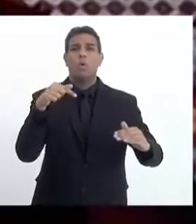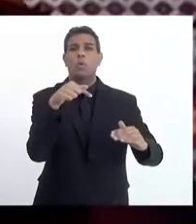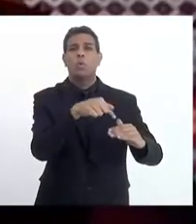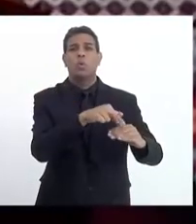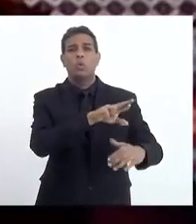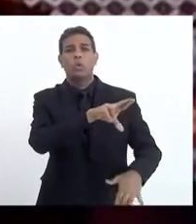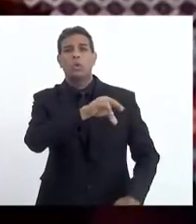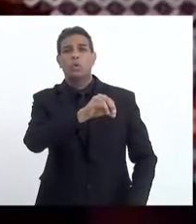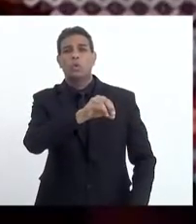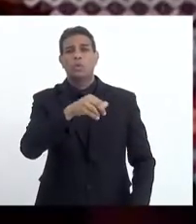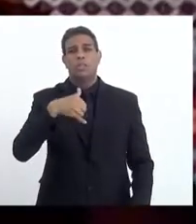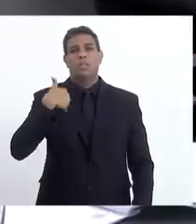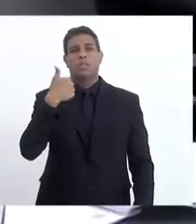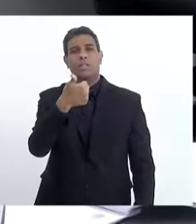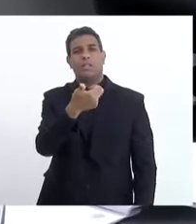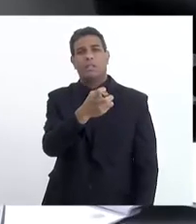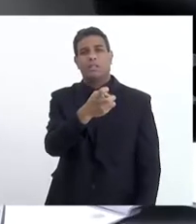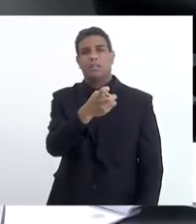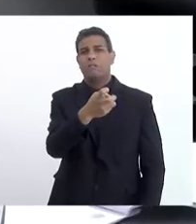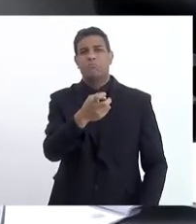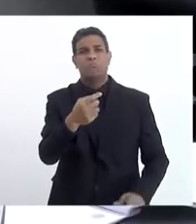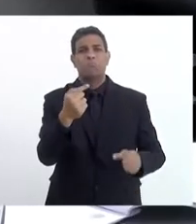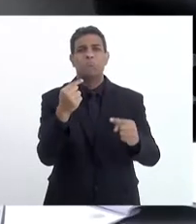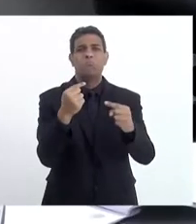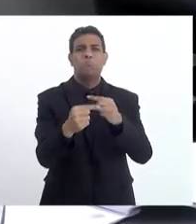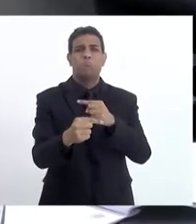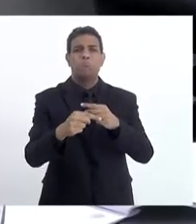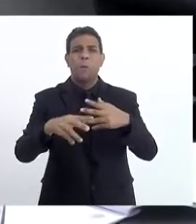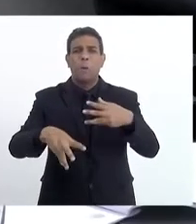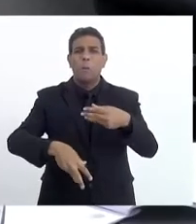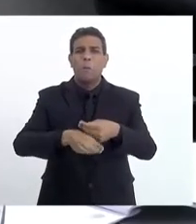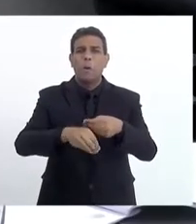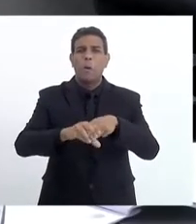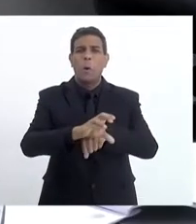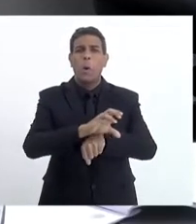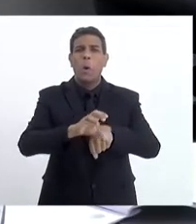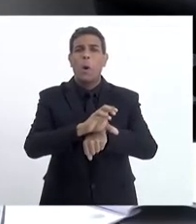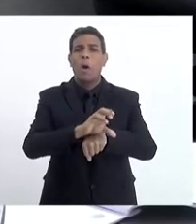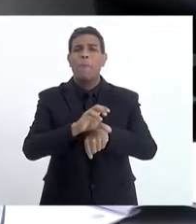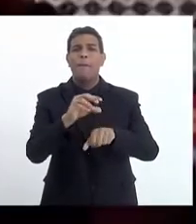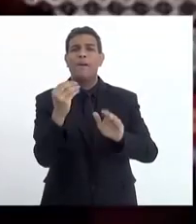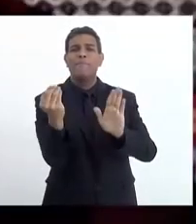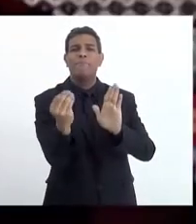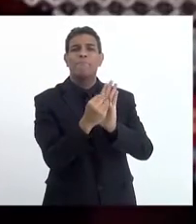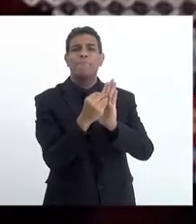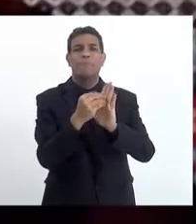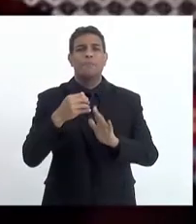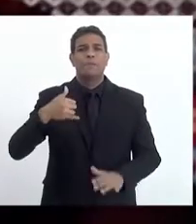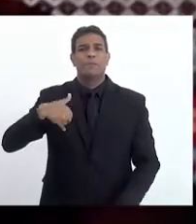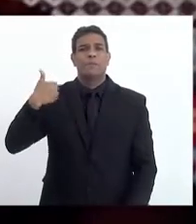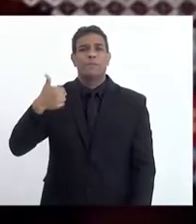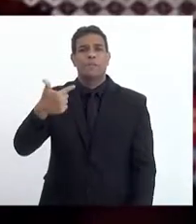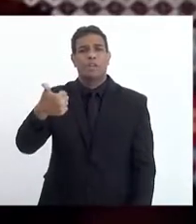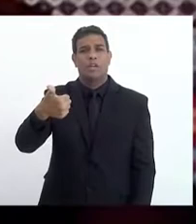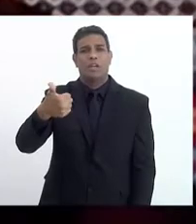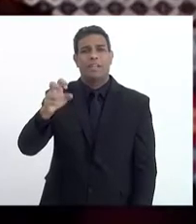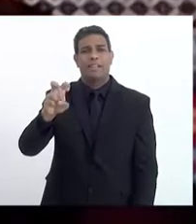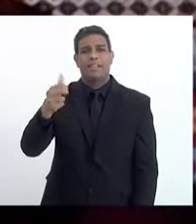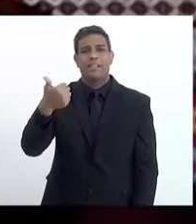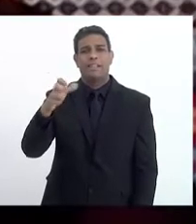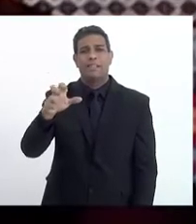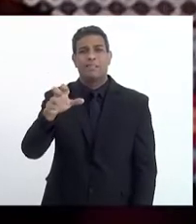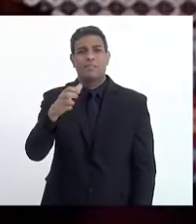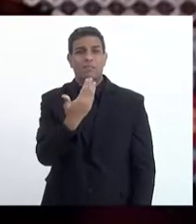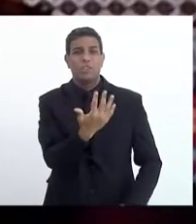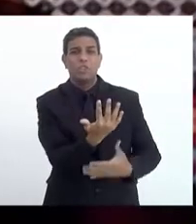Pois é. Pelo menos entendi mesmo, o projeto que perdeu o objeto. Está em menina, mocinha de 15 anos. É no nosso. Duque de Caxias 12, Luiz Paulo. Duque